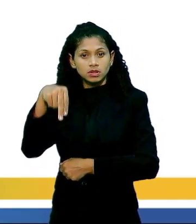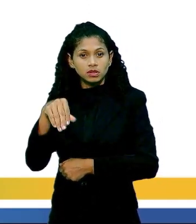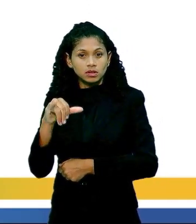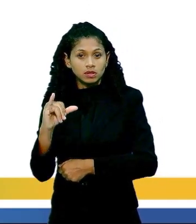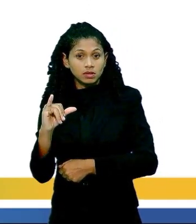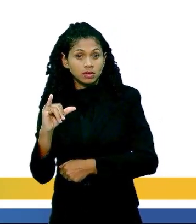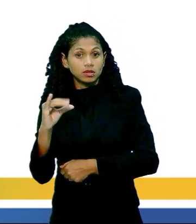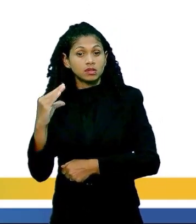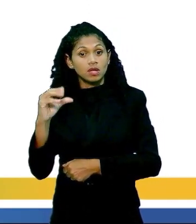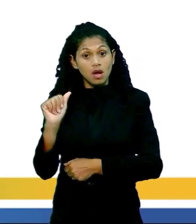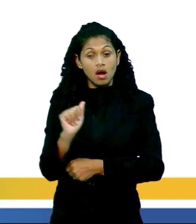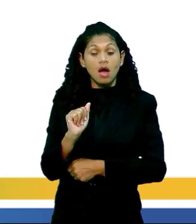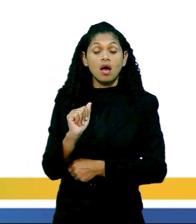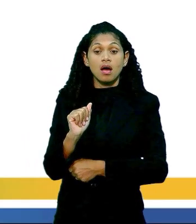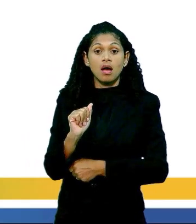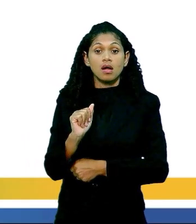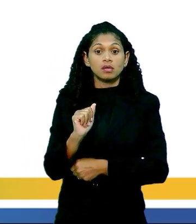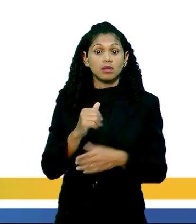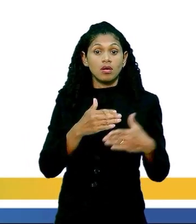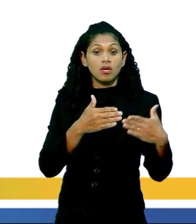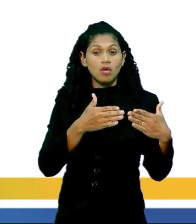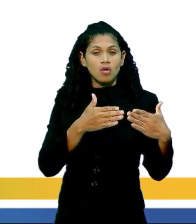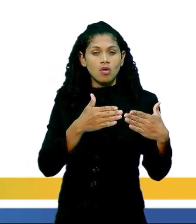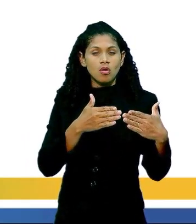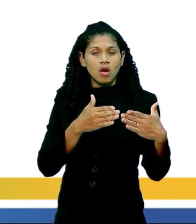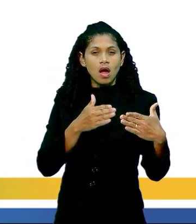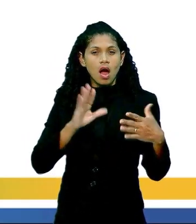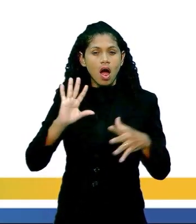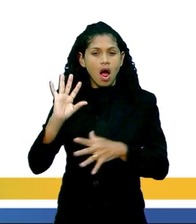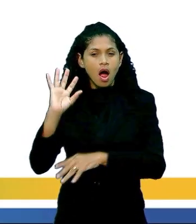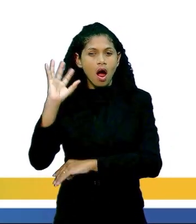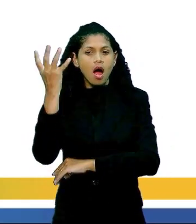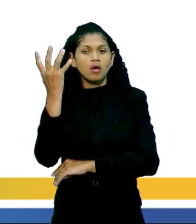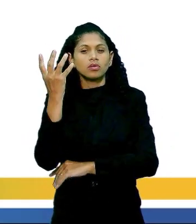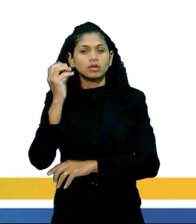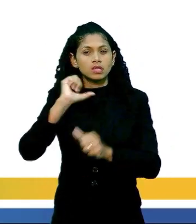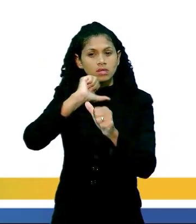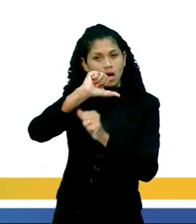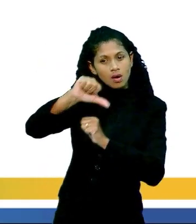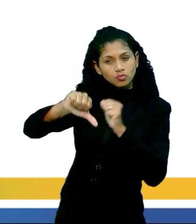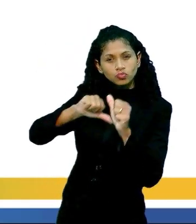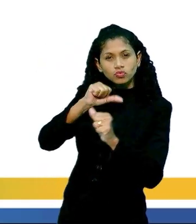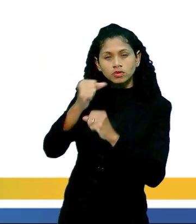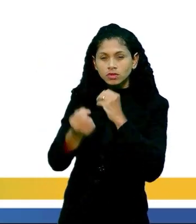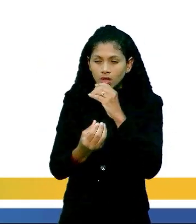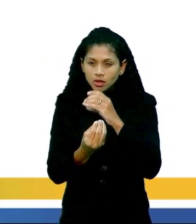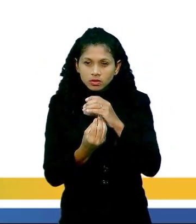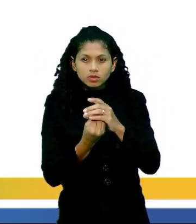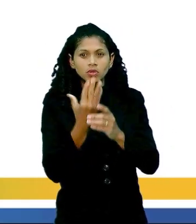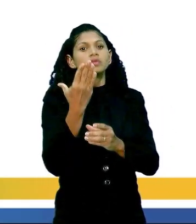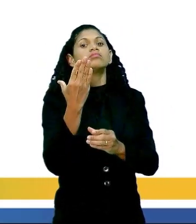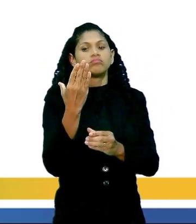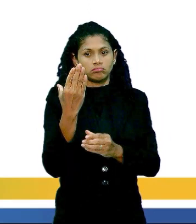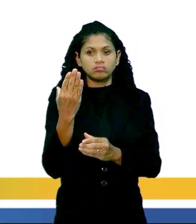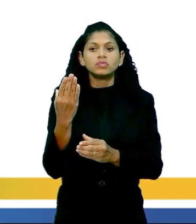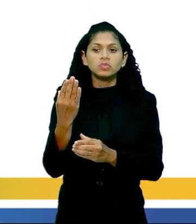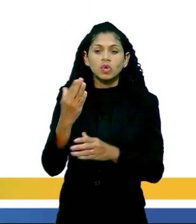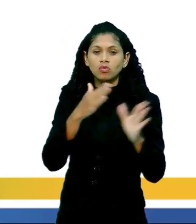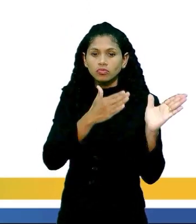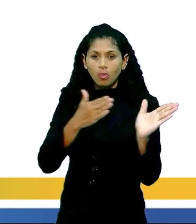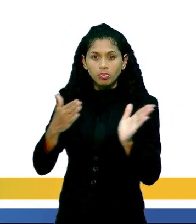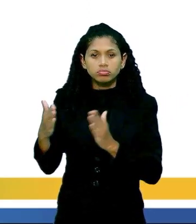autogênica? Lembrem que só quem tem genes são os seres vivos. Aquela das características dos seres vivos,